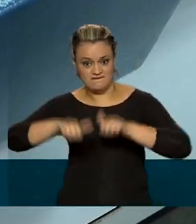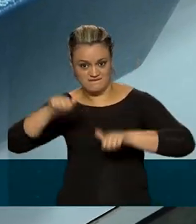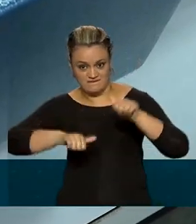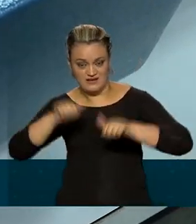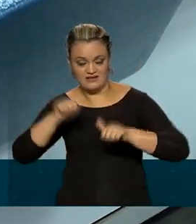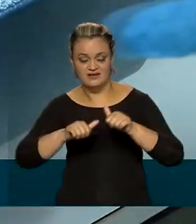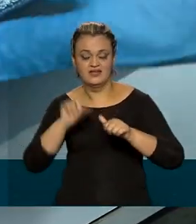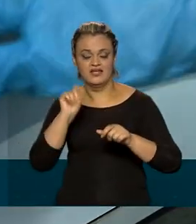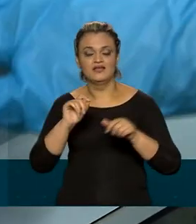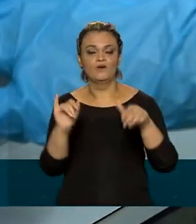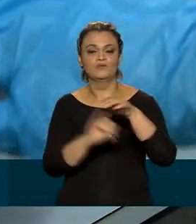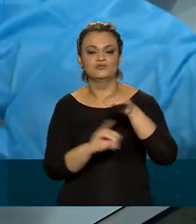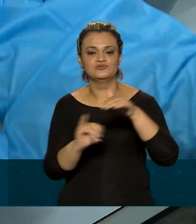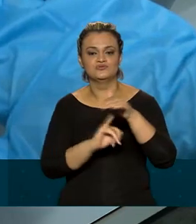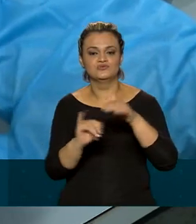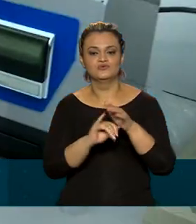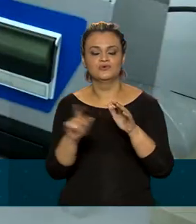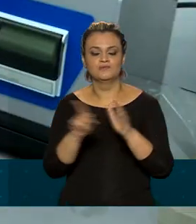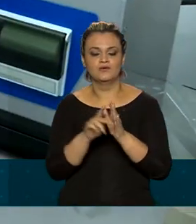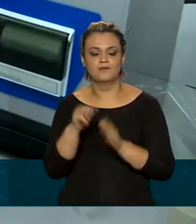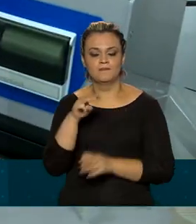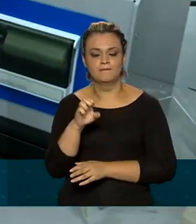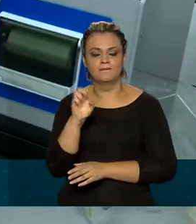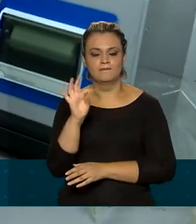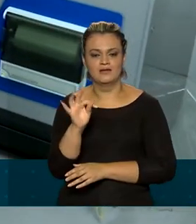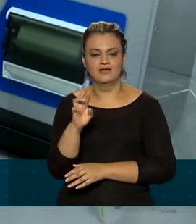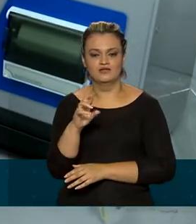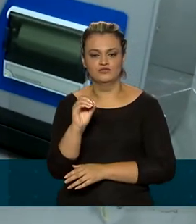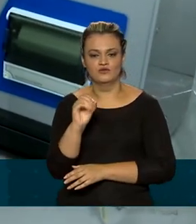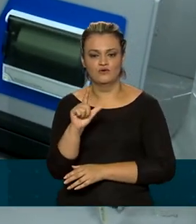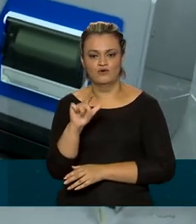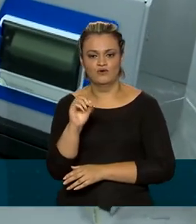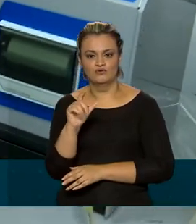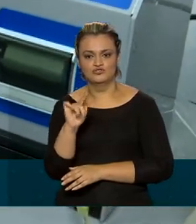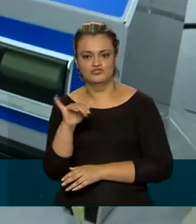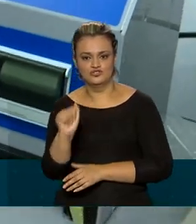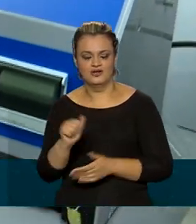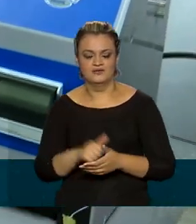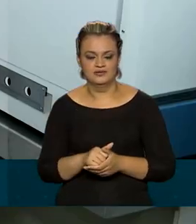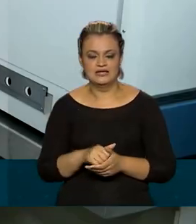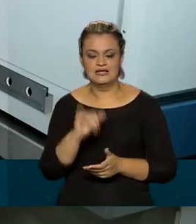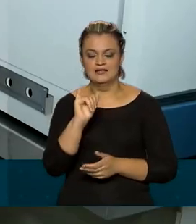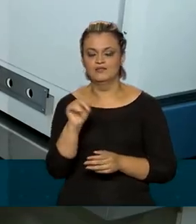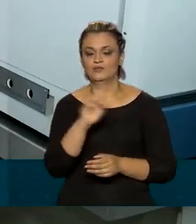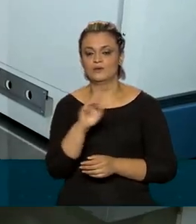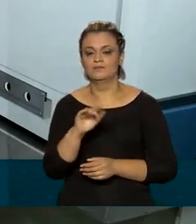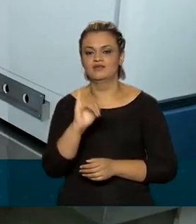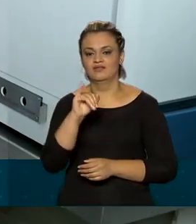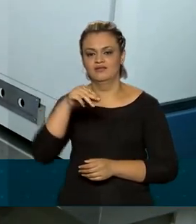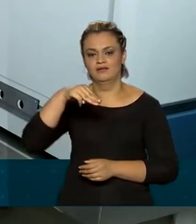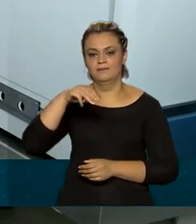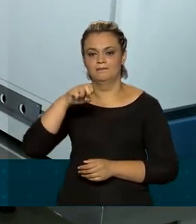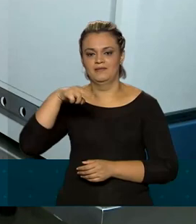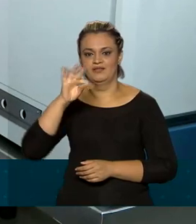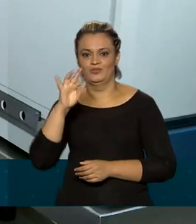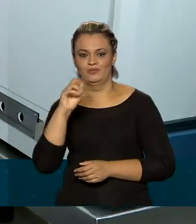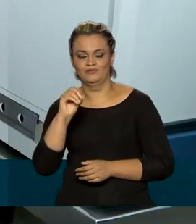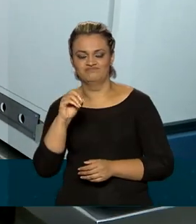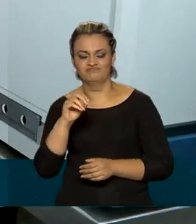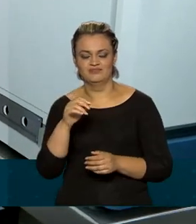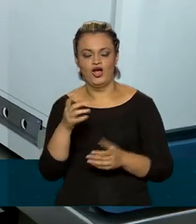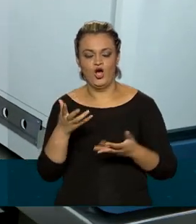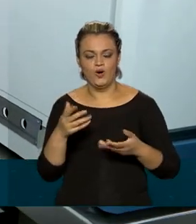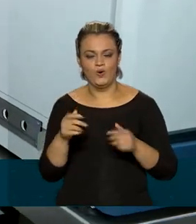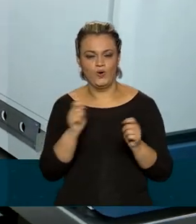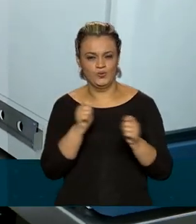do Instituto Nacional de Metrologia, Qualidade e Tecnologia, o Inmetro. Esse é um dos modelos de medidor de umidade